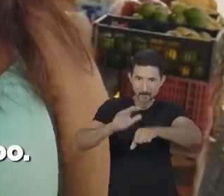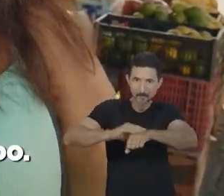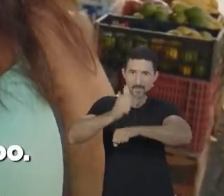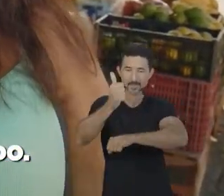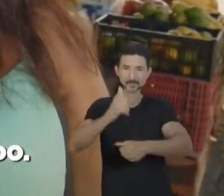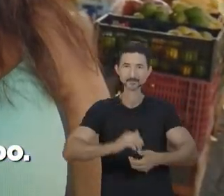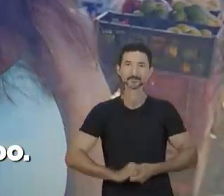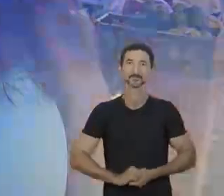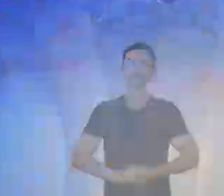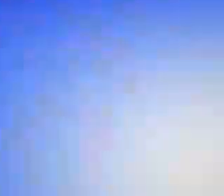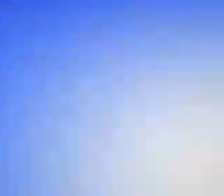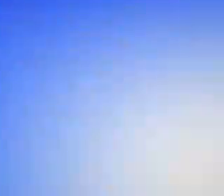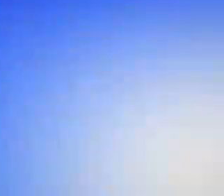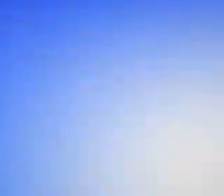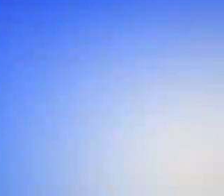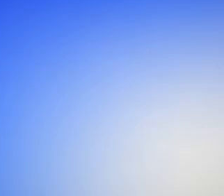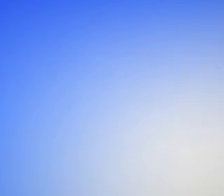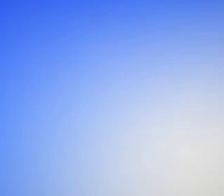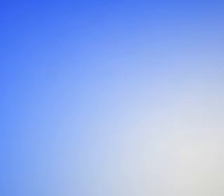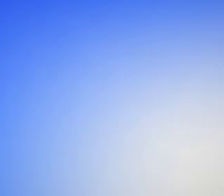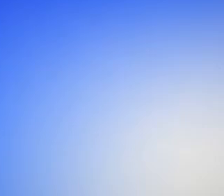para melhorar tudo.